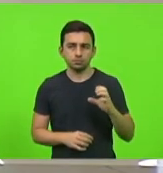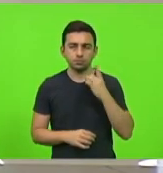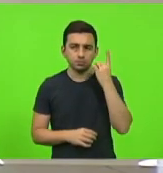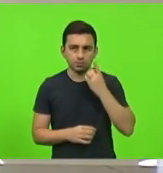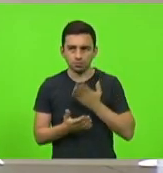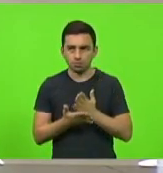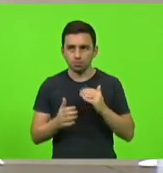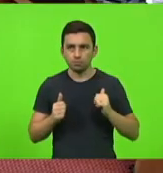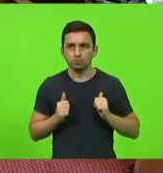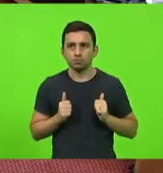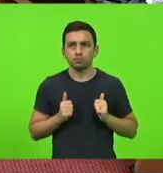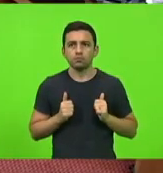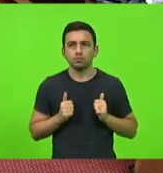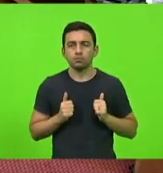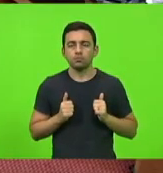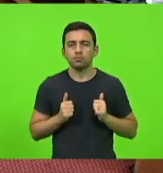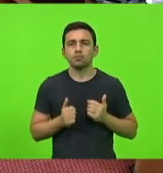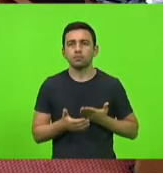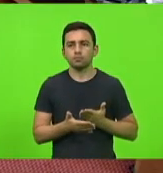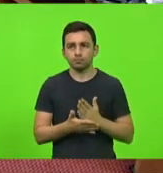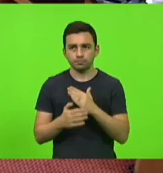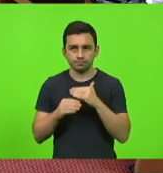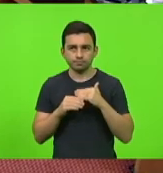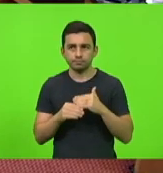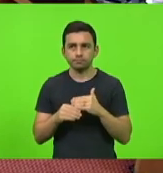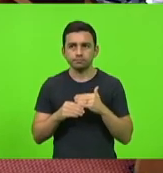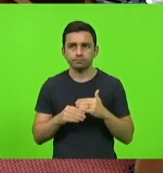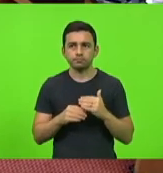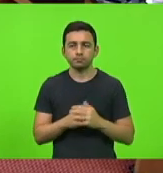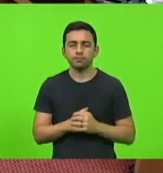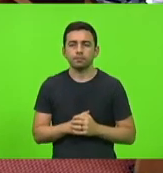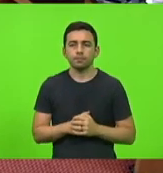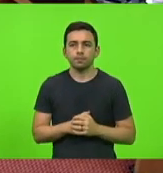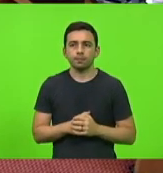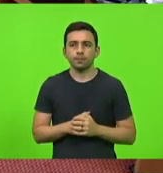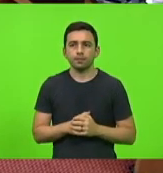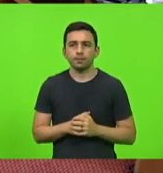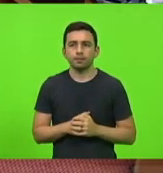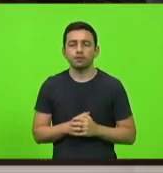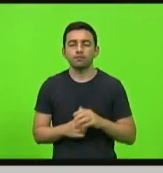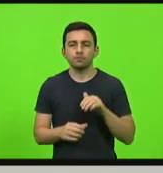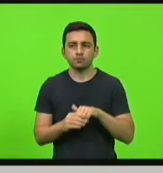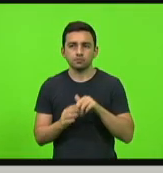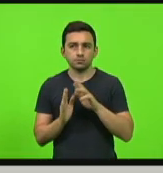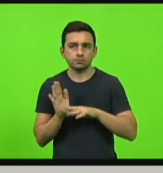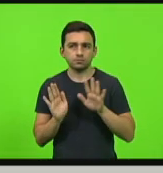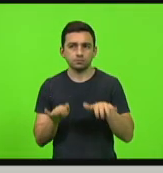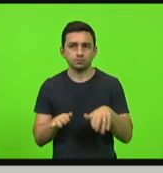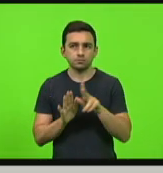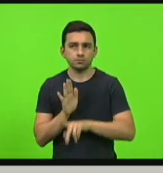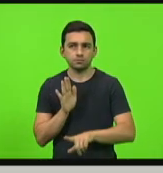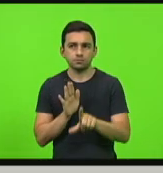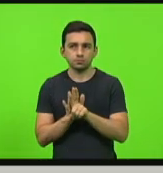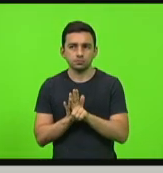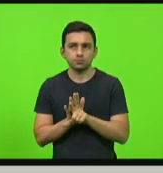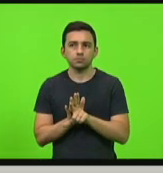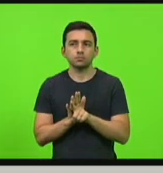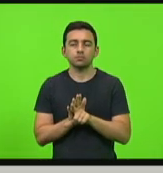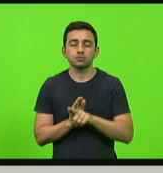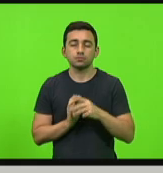aprovam, permaneçam como se encontram. Aprovado por unanimidade. Votação da redação final do Projeto de Lei